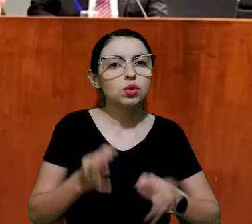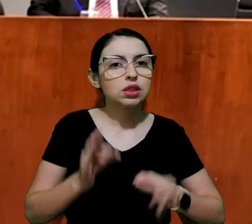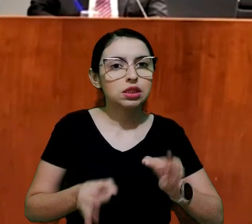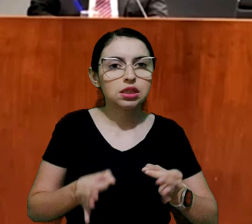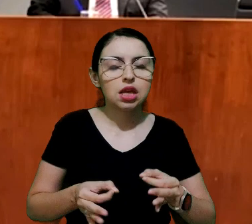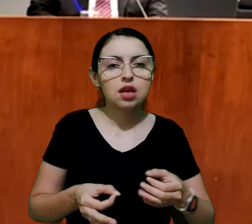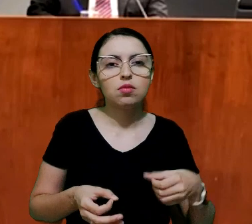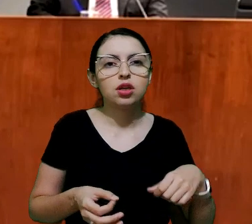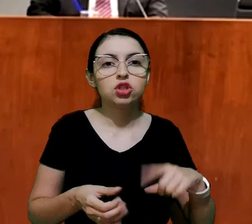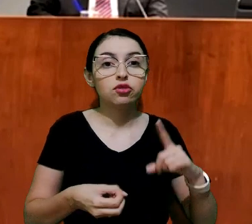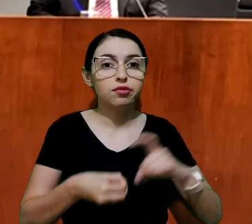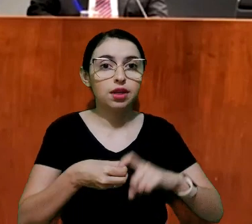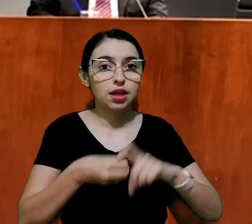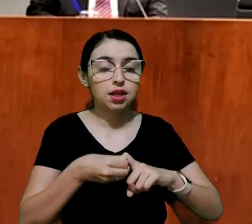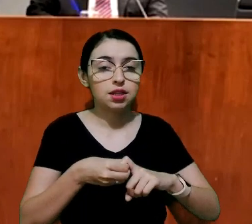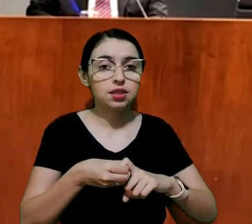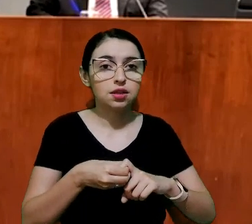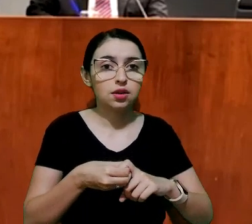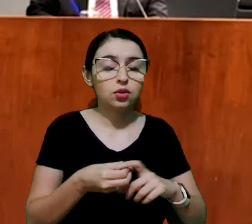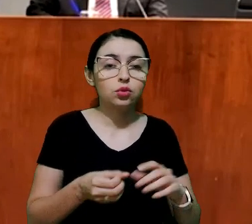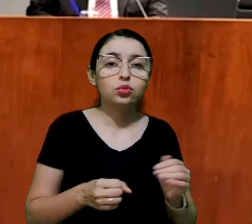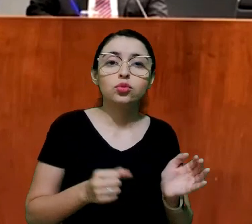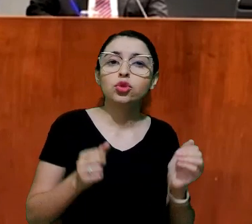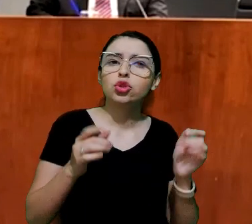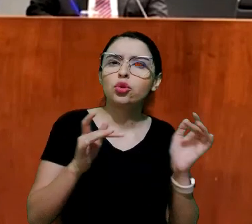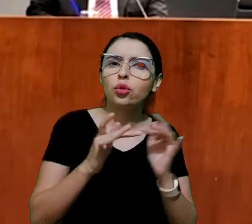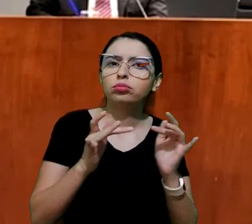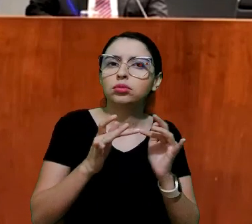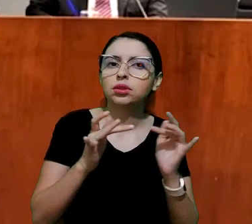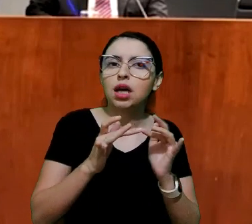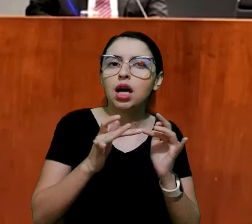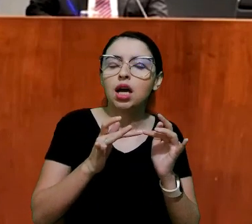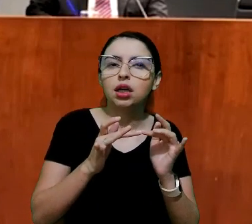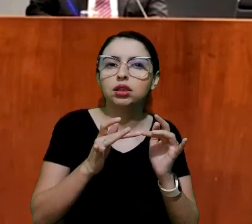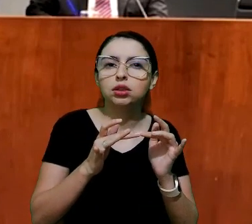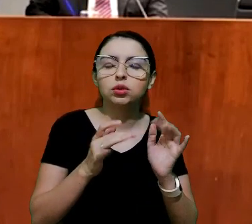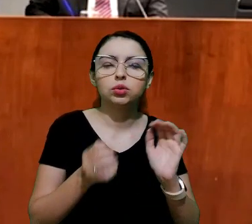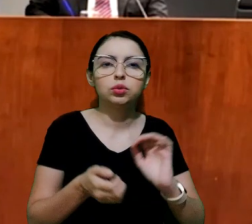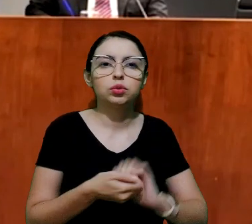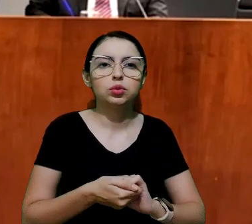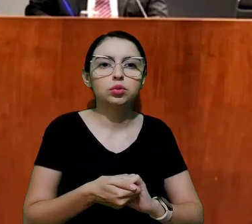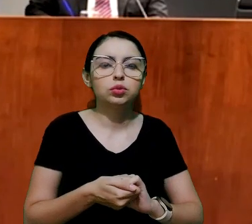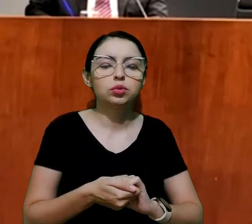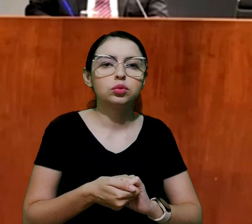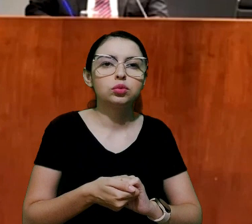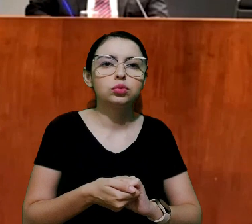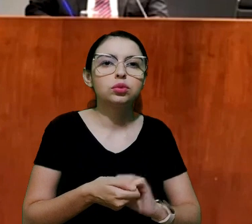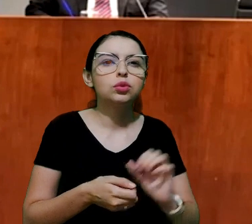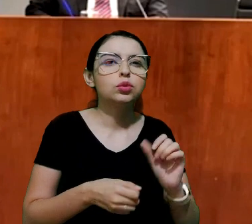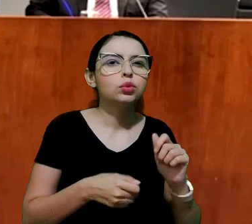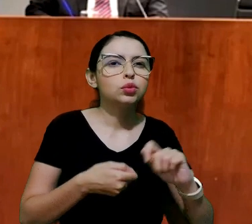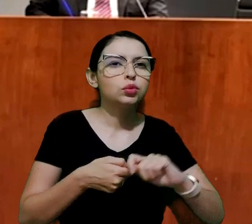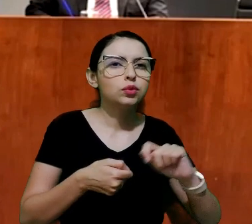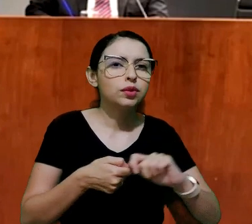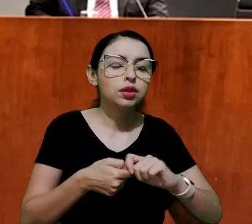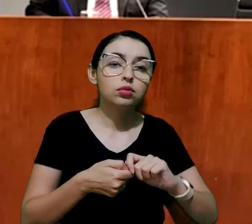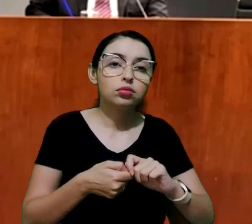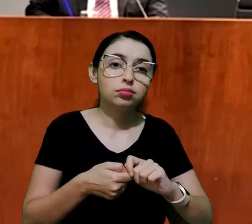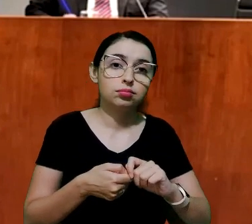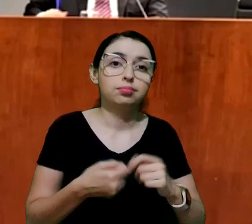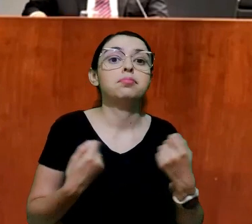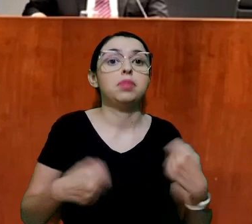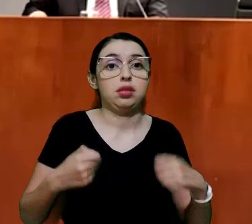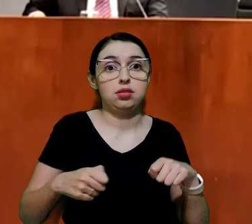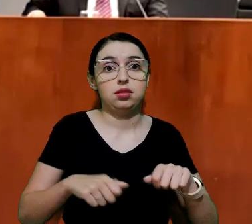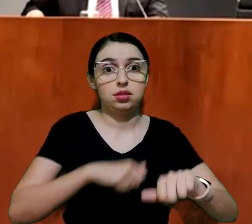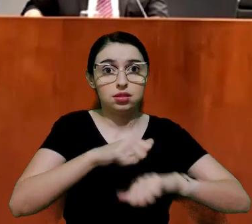filiação, afetividade, com o sistema registrário. Não é possível as coisas continuarem como estão, que nós estamos